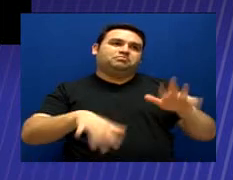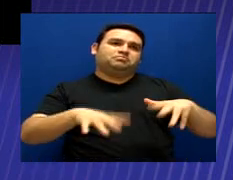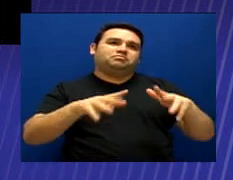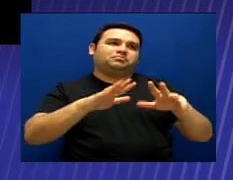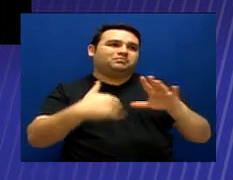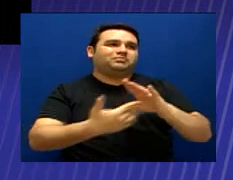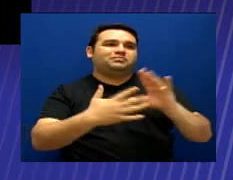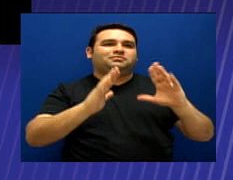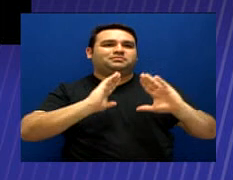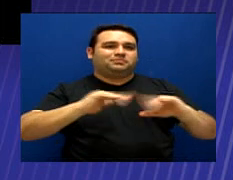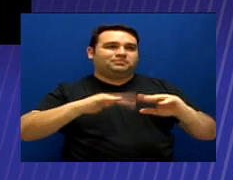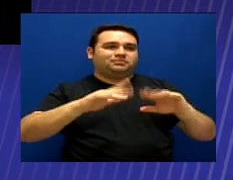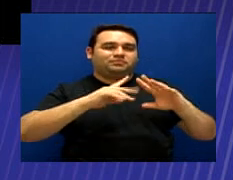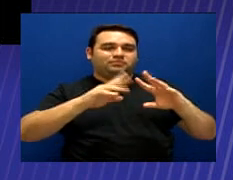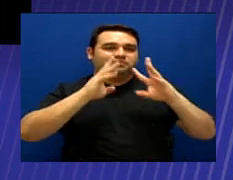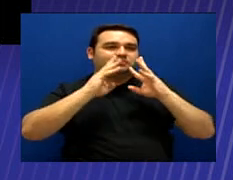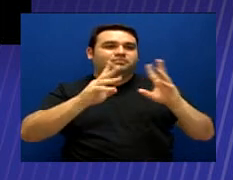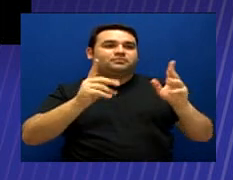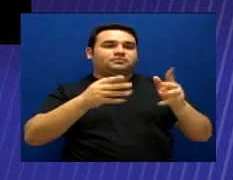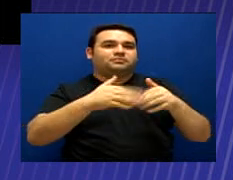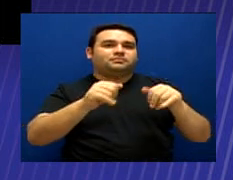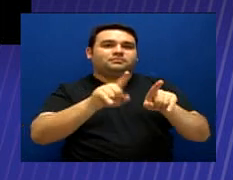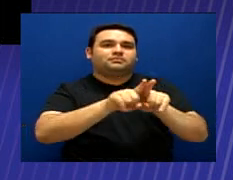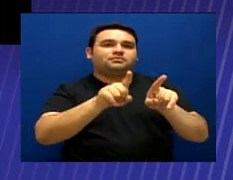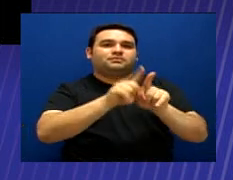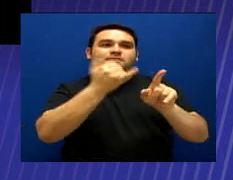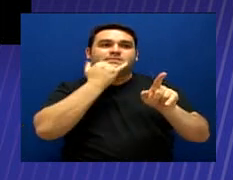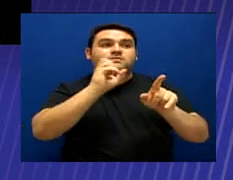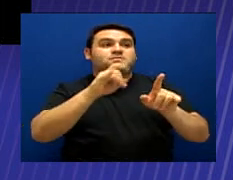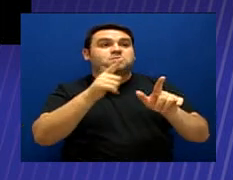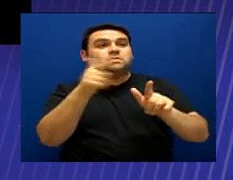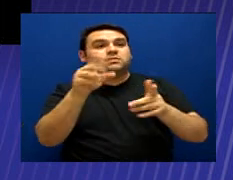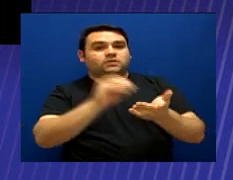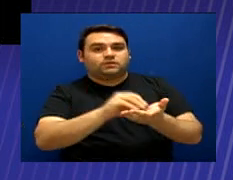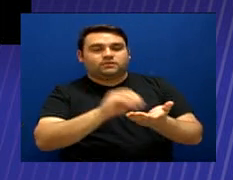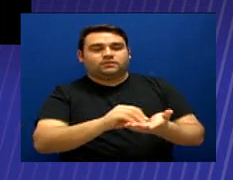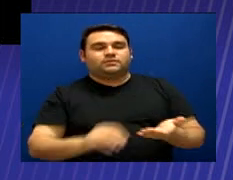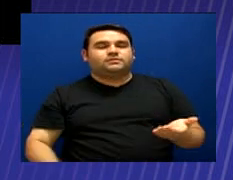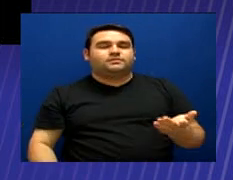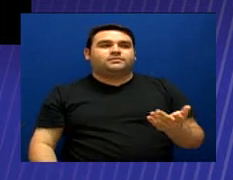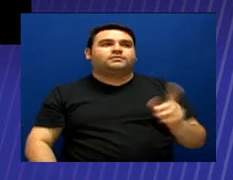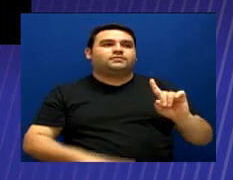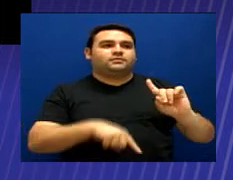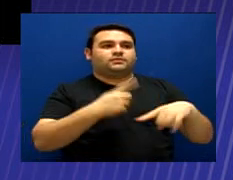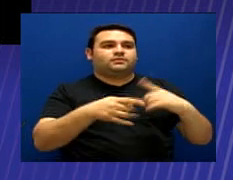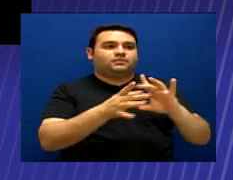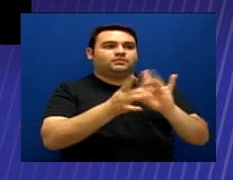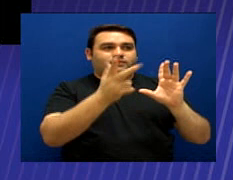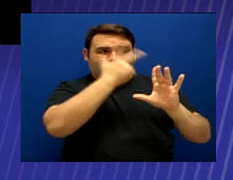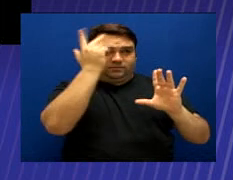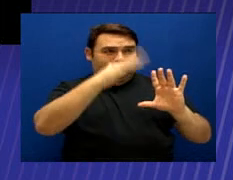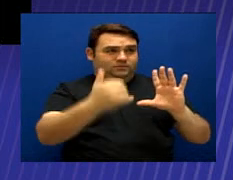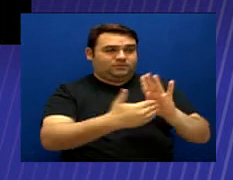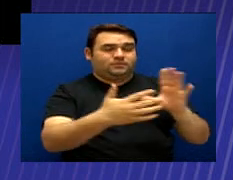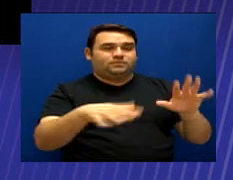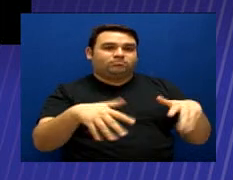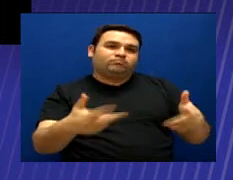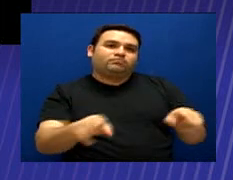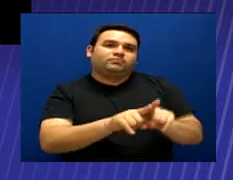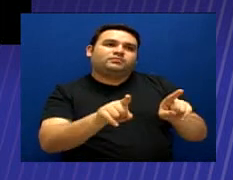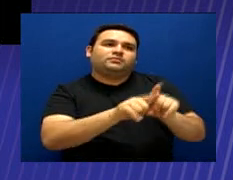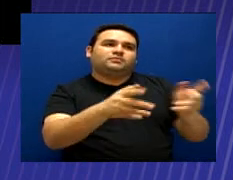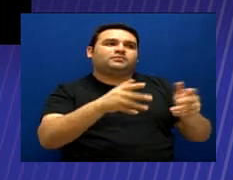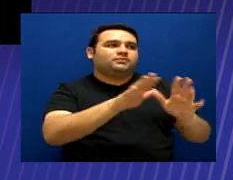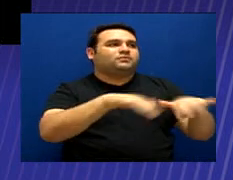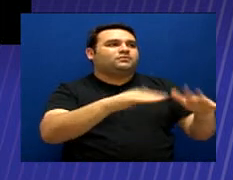atendido a todas as reivindicações e peço desculpas se tem mais alguma. E depois vai abrir a palavra, então até